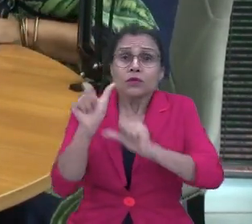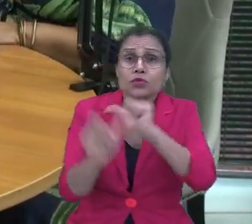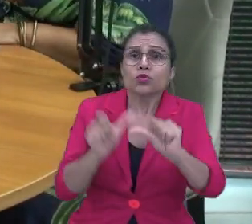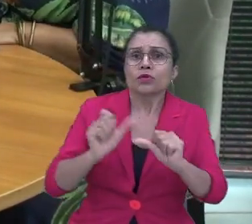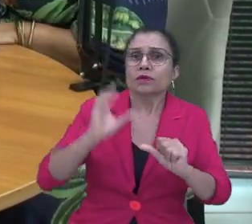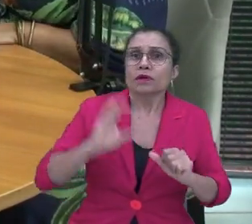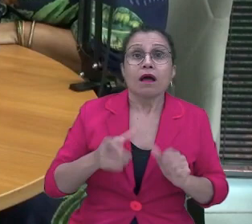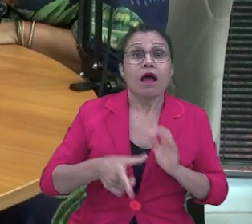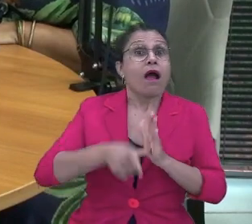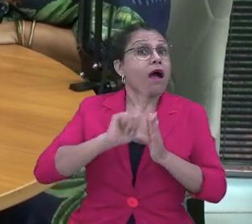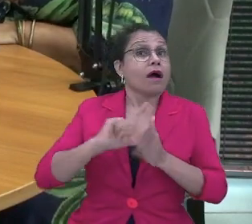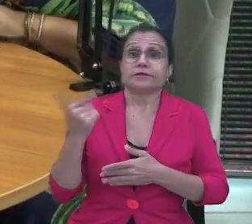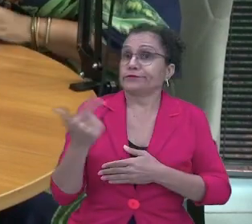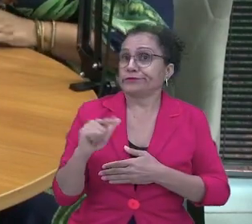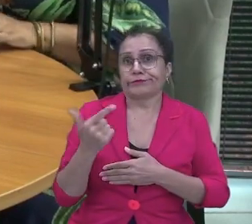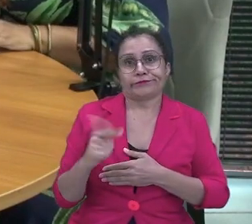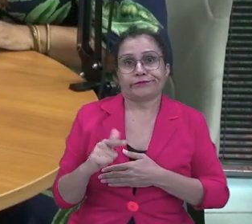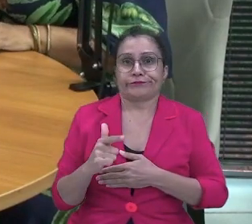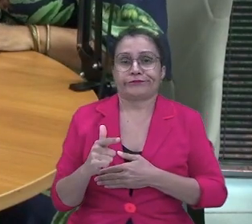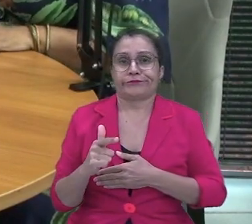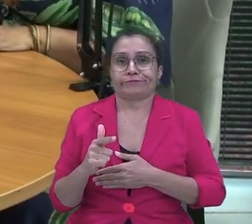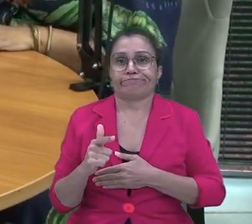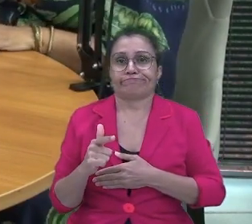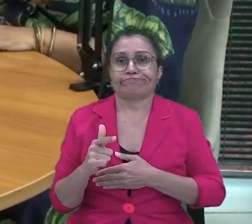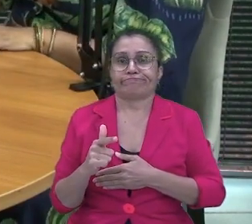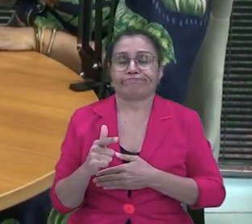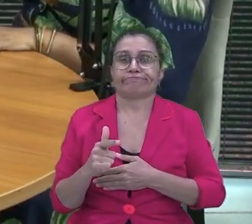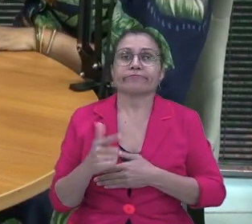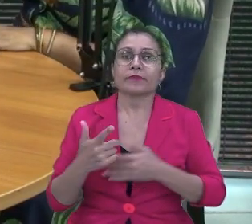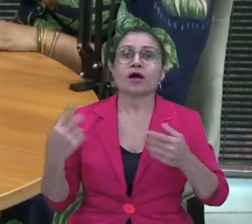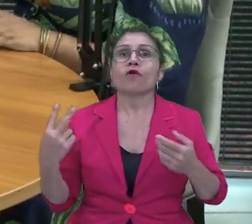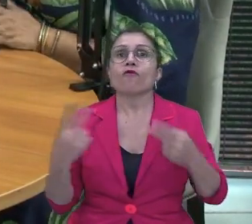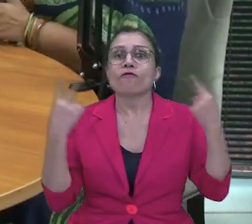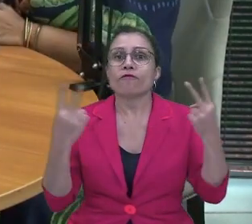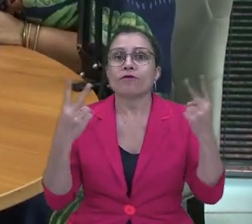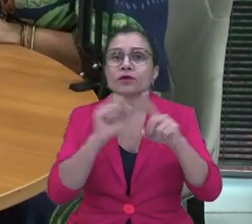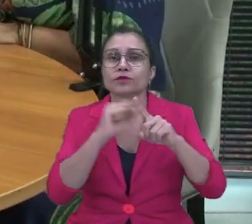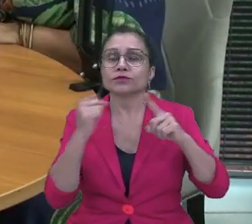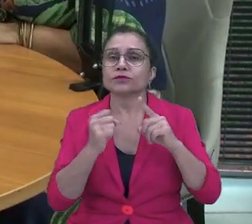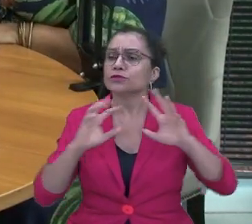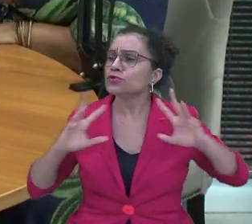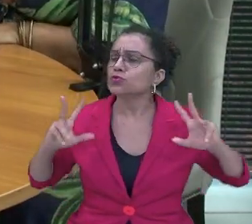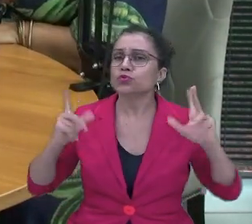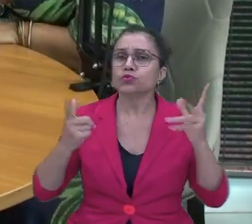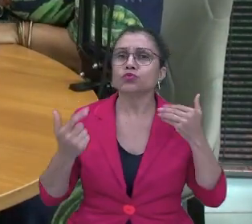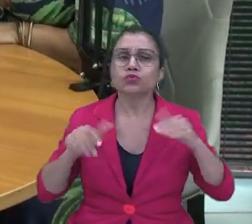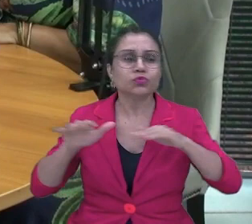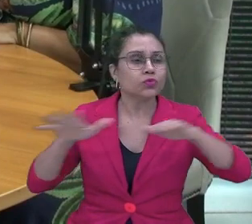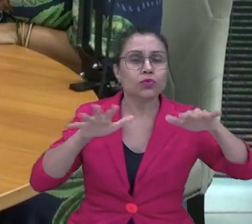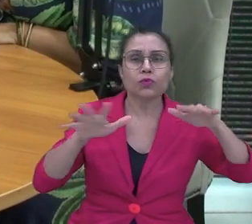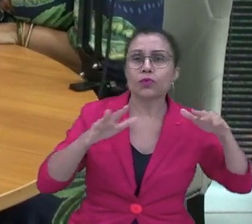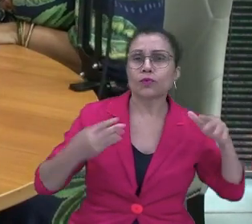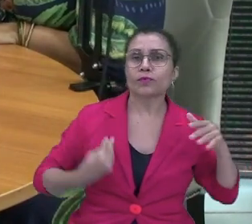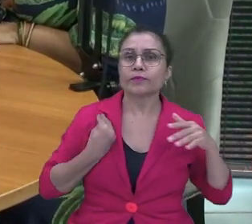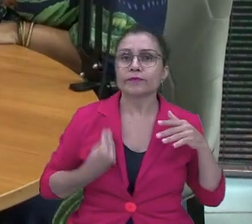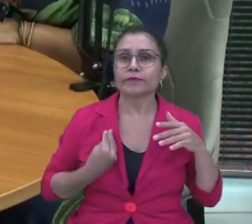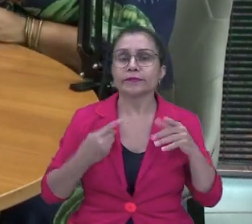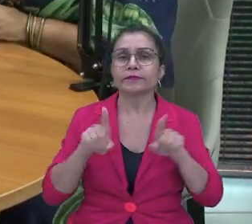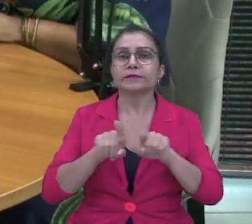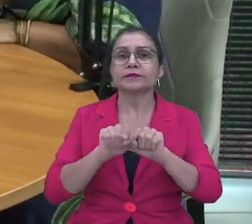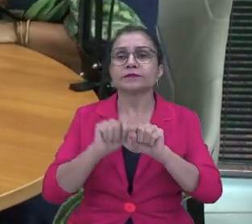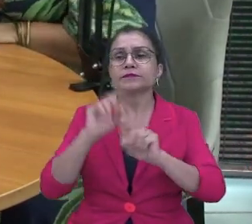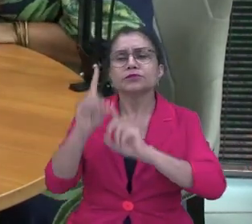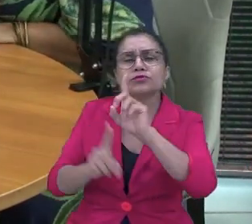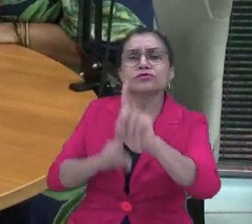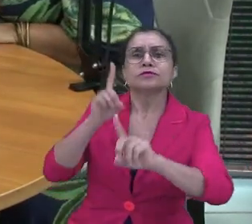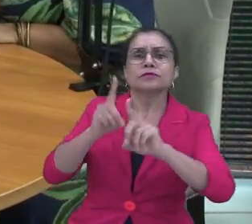então isso nem existia. Nós estamos falando de valores sociais, de tudo aquilo que move a nossa vida, porque nós estamos falando de uma dinâmica de poder. Nós